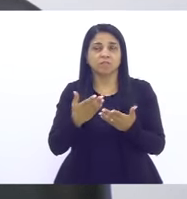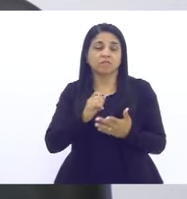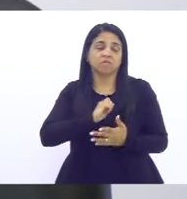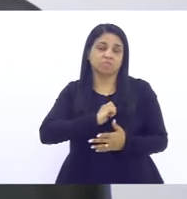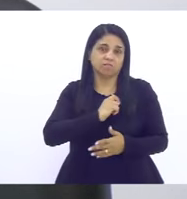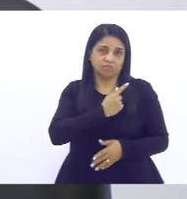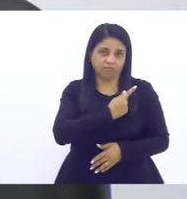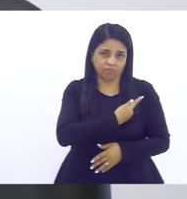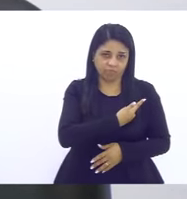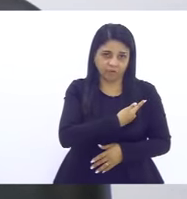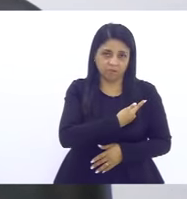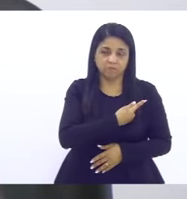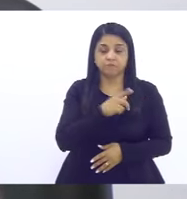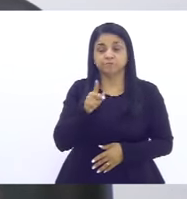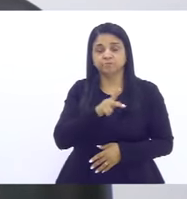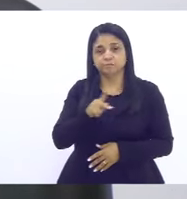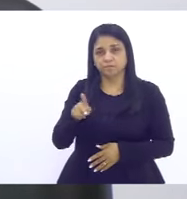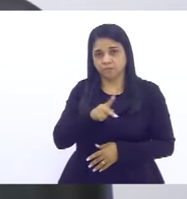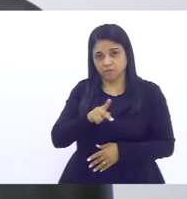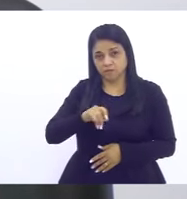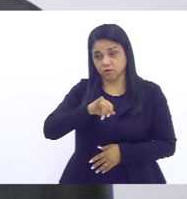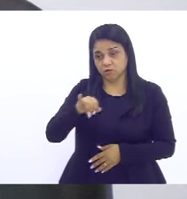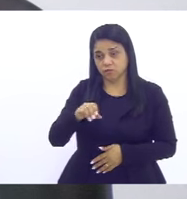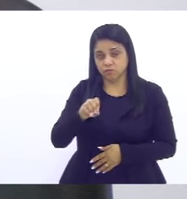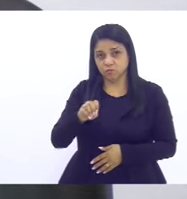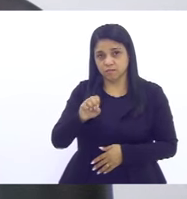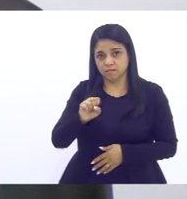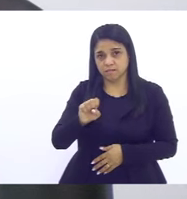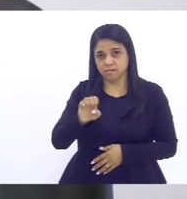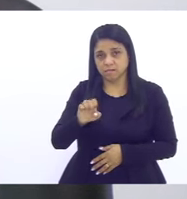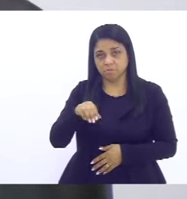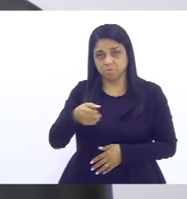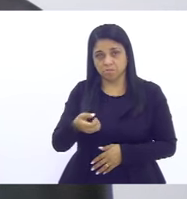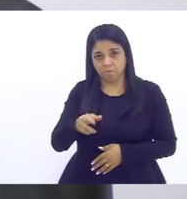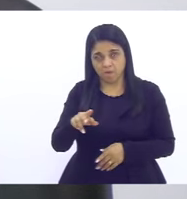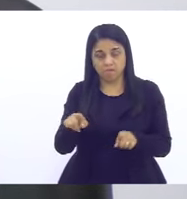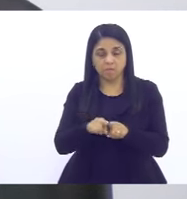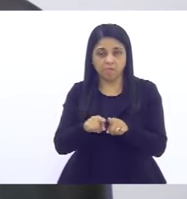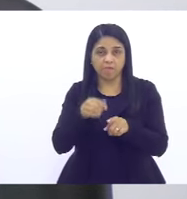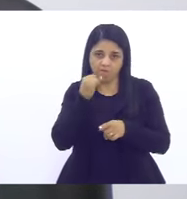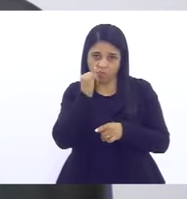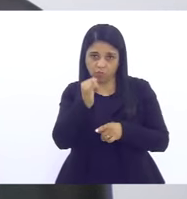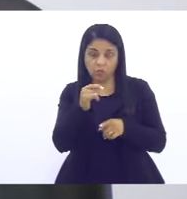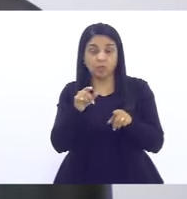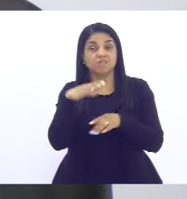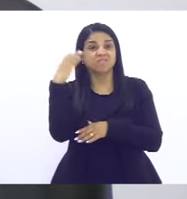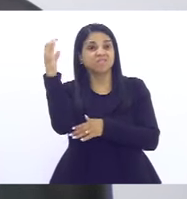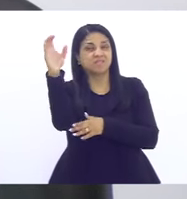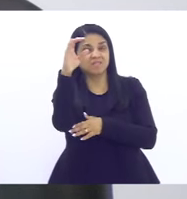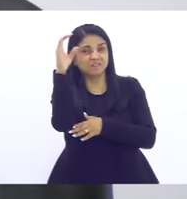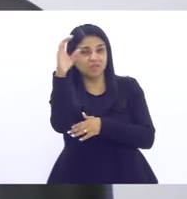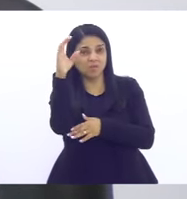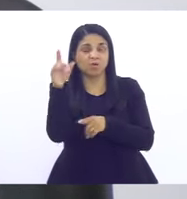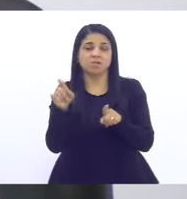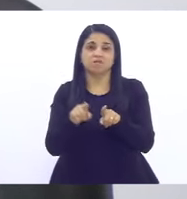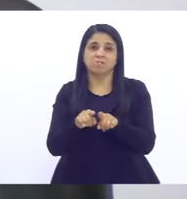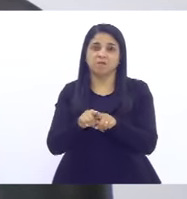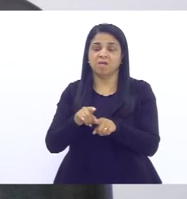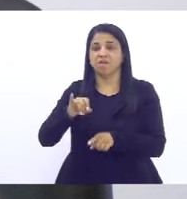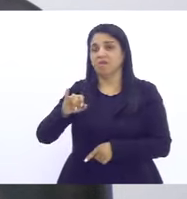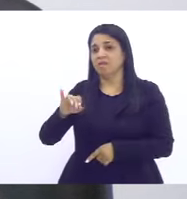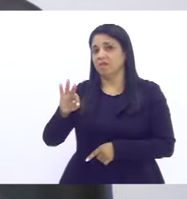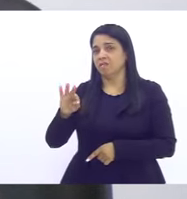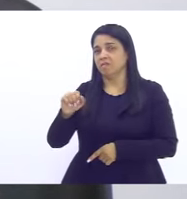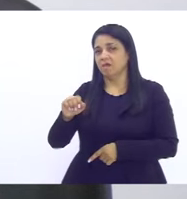Gonçalo, que o professor Josemar colocou, é o município de Niterói, o noroeste do estado, que Itaperuna também. Eu tive